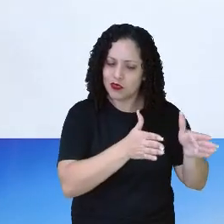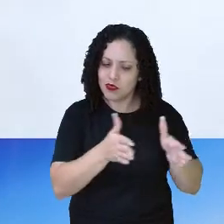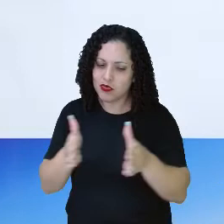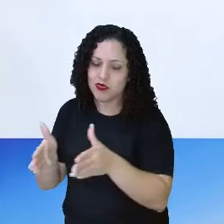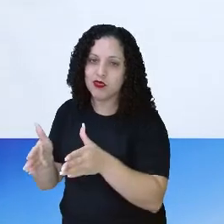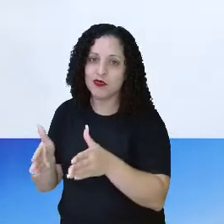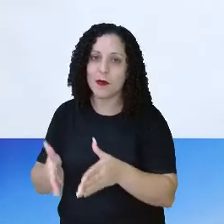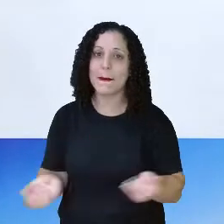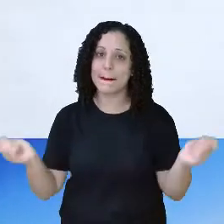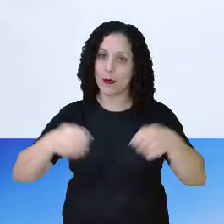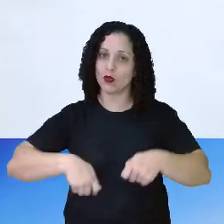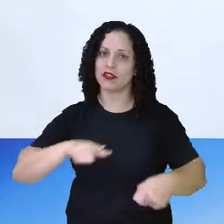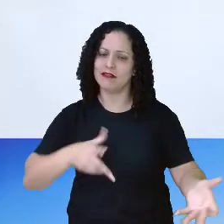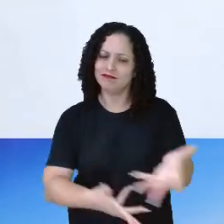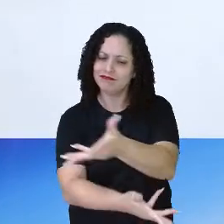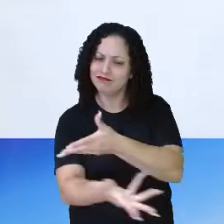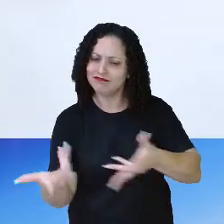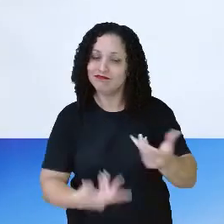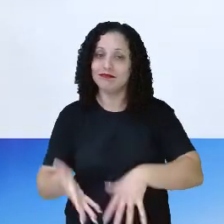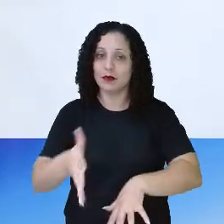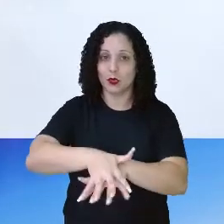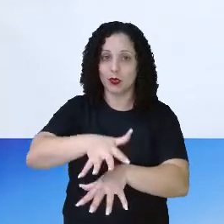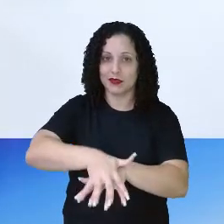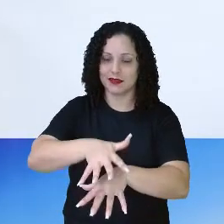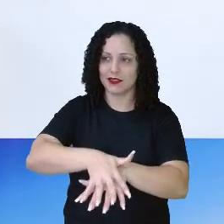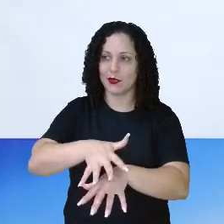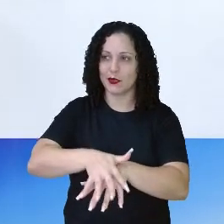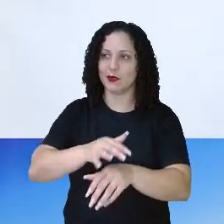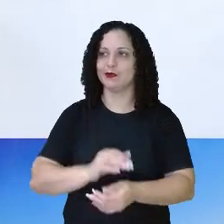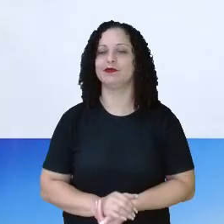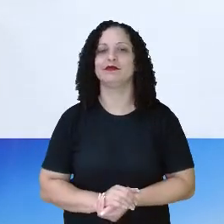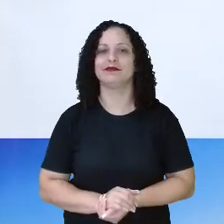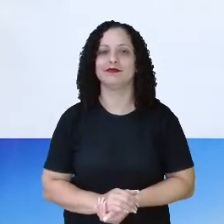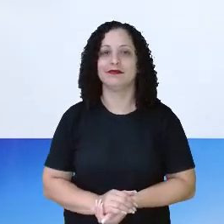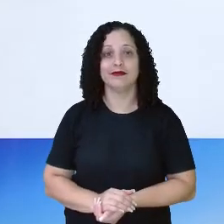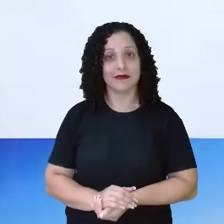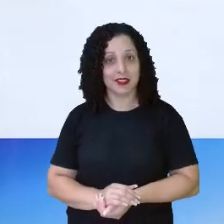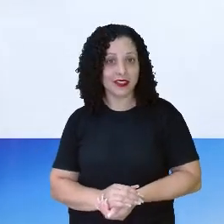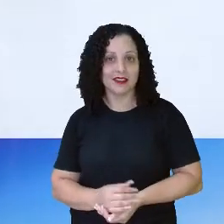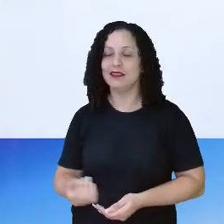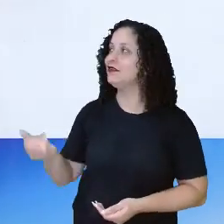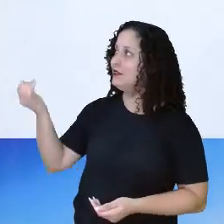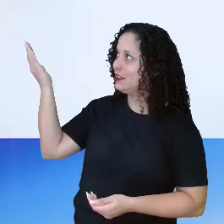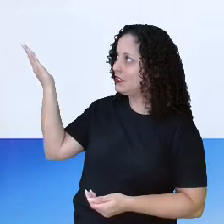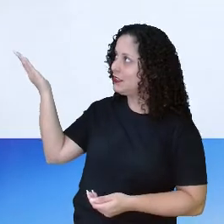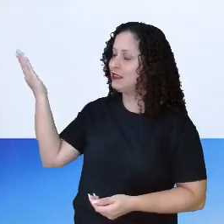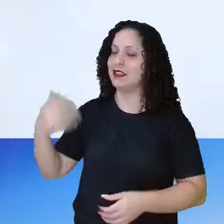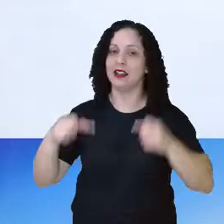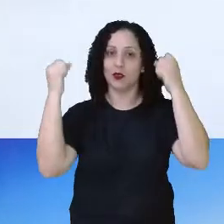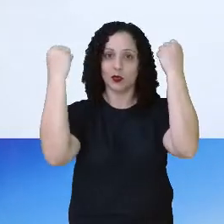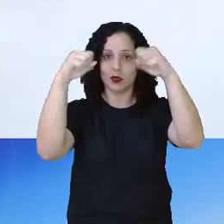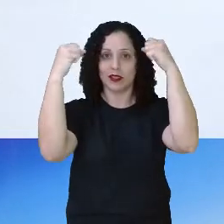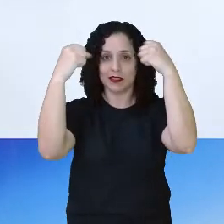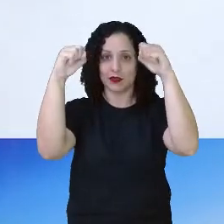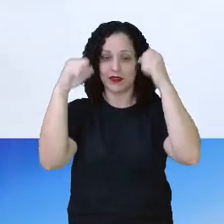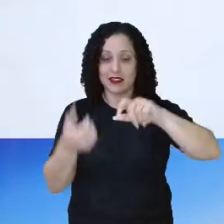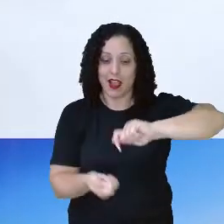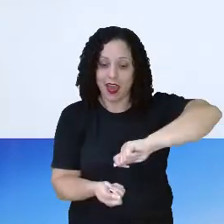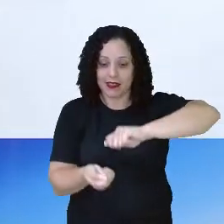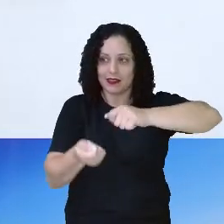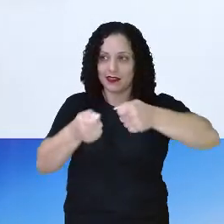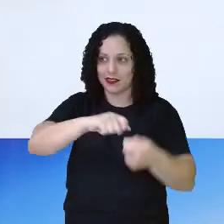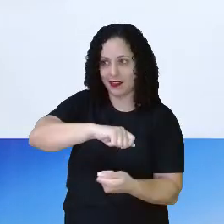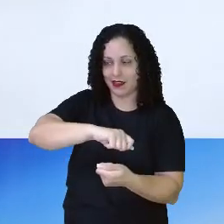possível. Enquanto na educação, eu vou voltar novamente, enquanto na educação física